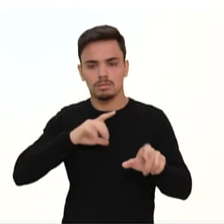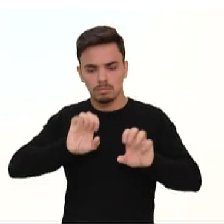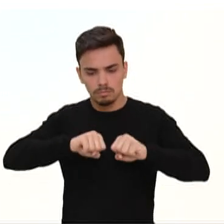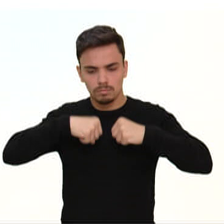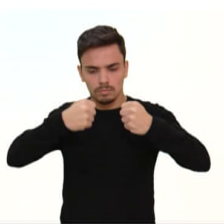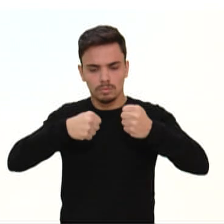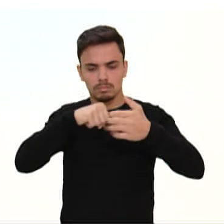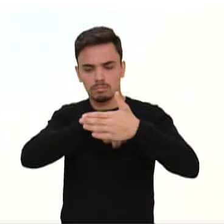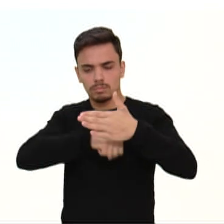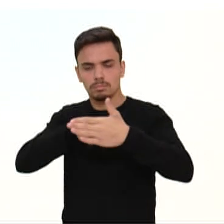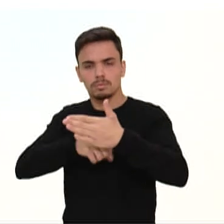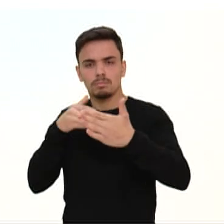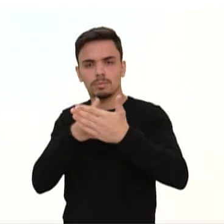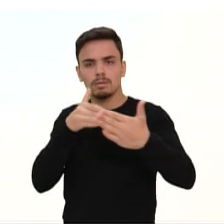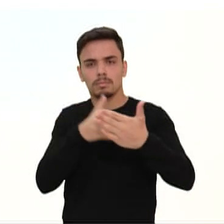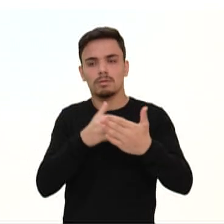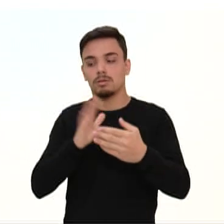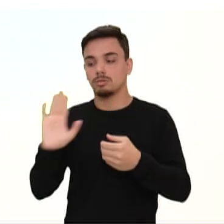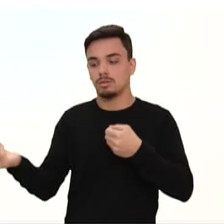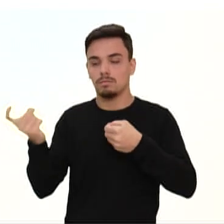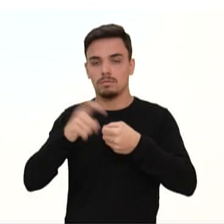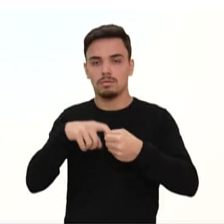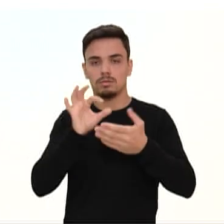barreiras. Voltamos já com a correção.